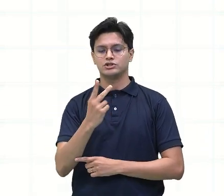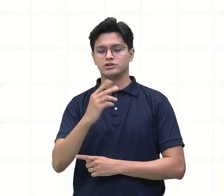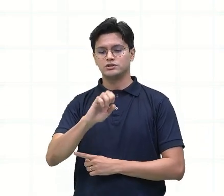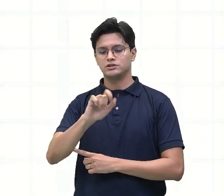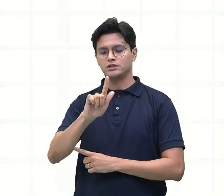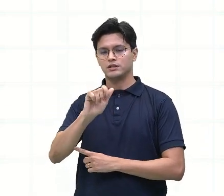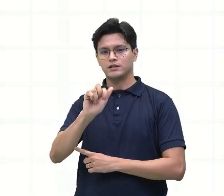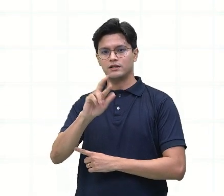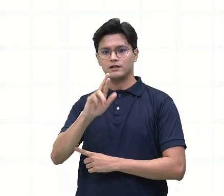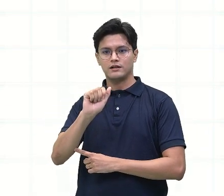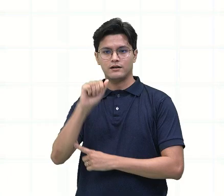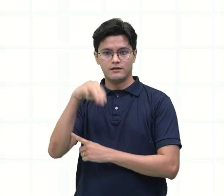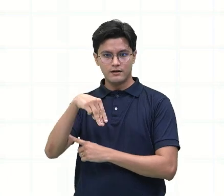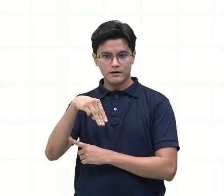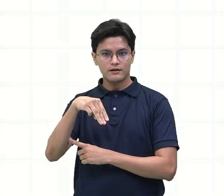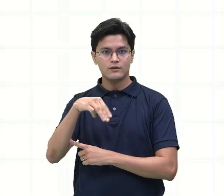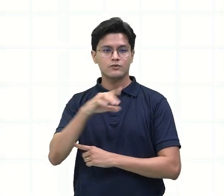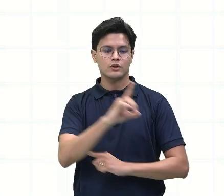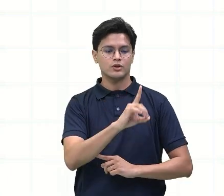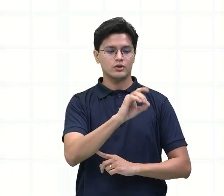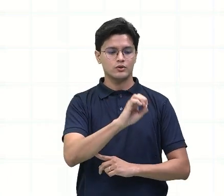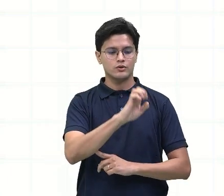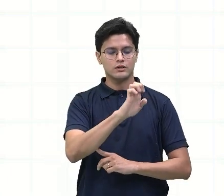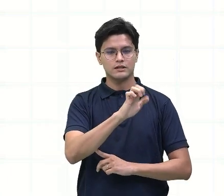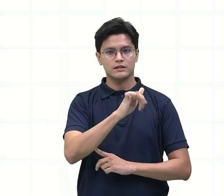do sujeito, então, predicado, chegaram doentes.